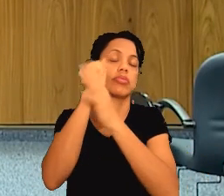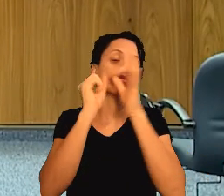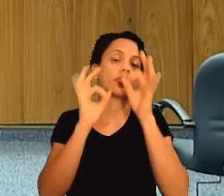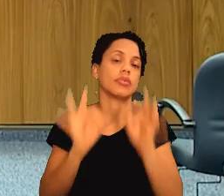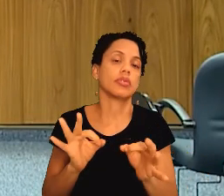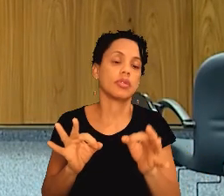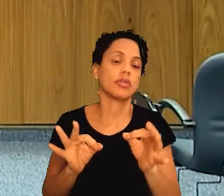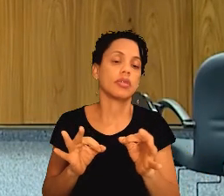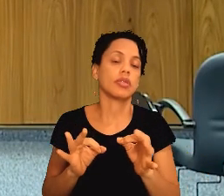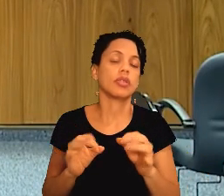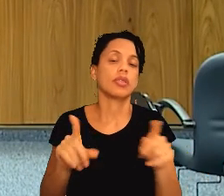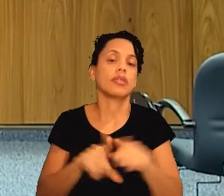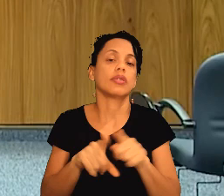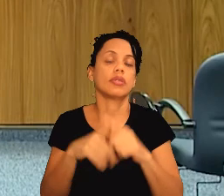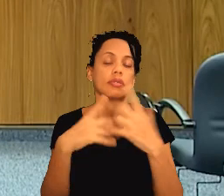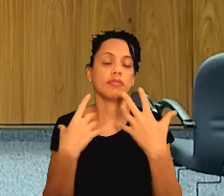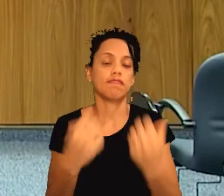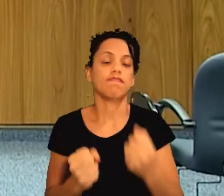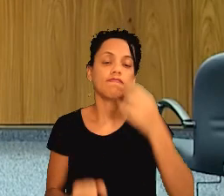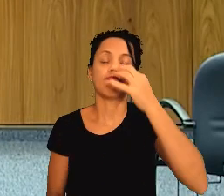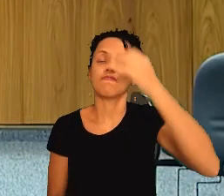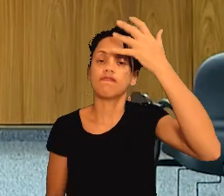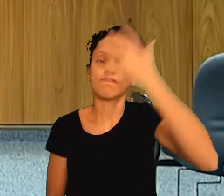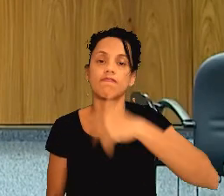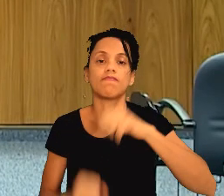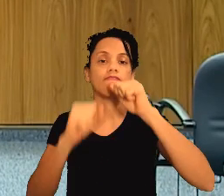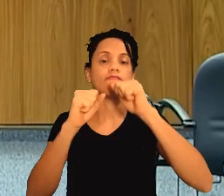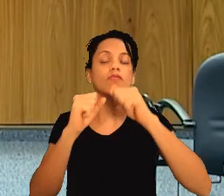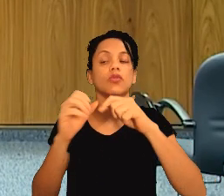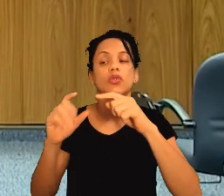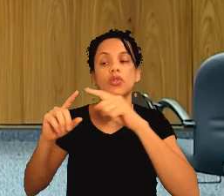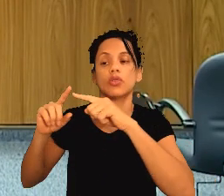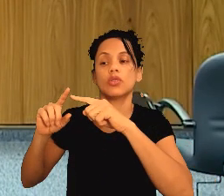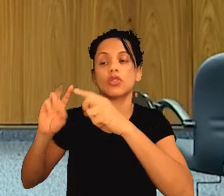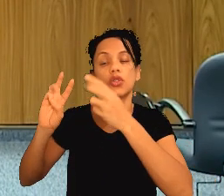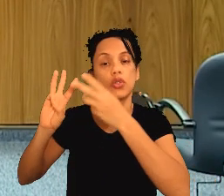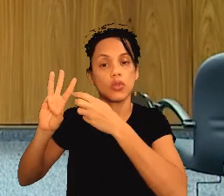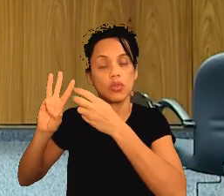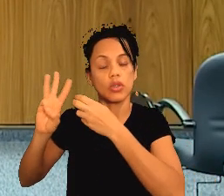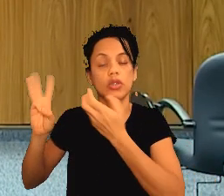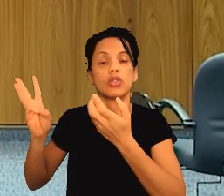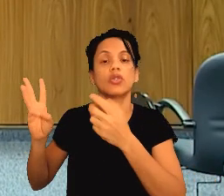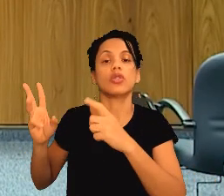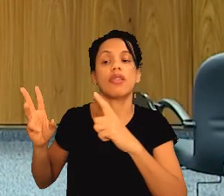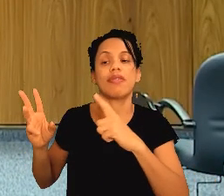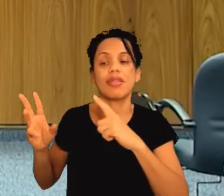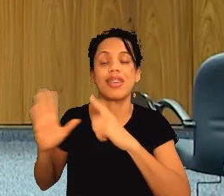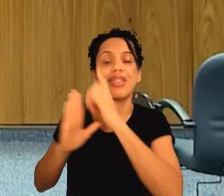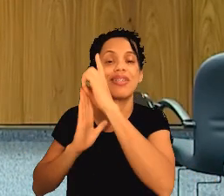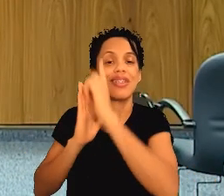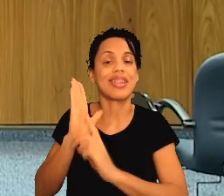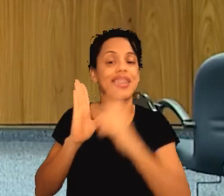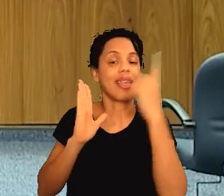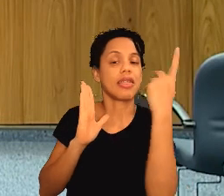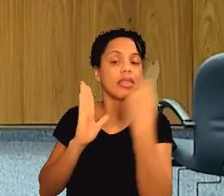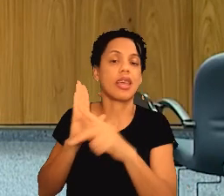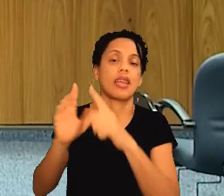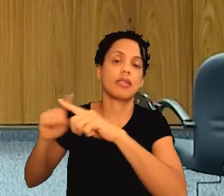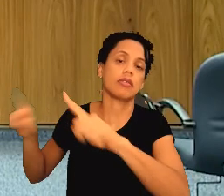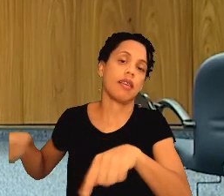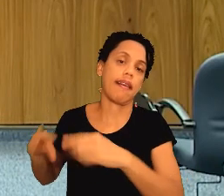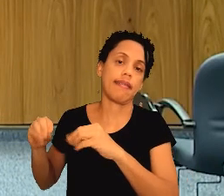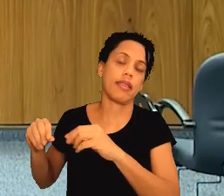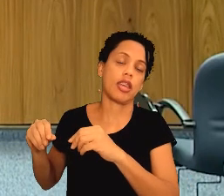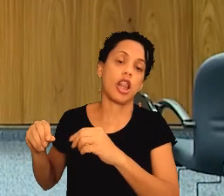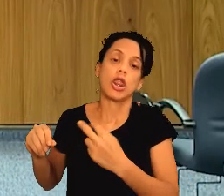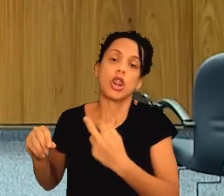índios, né, e que afirma claramente que os índios têm direito às suas terras, que não